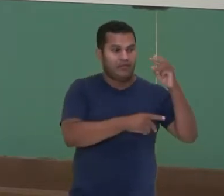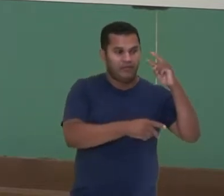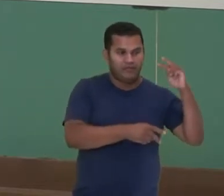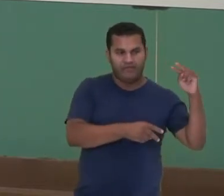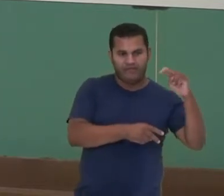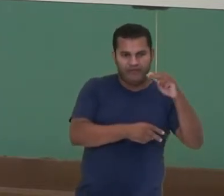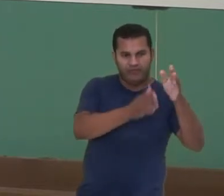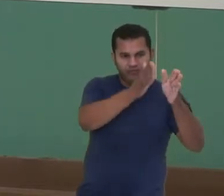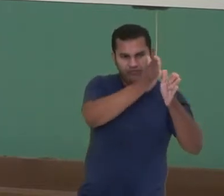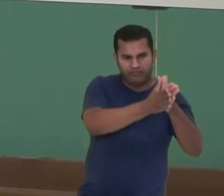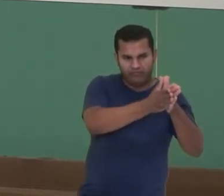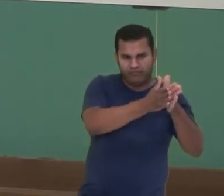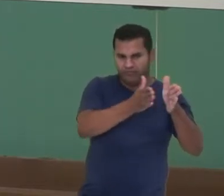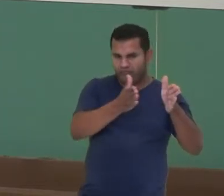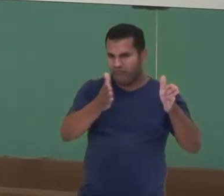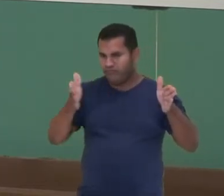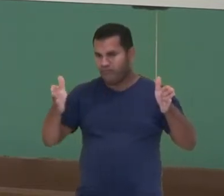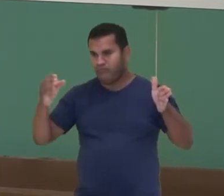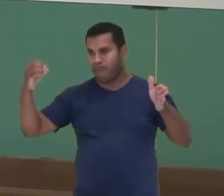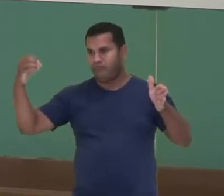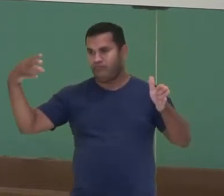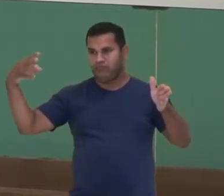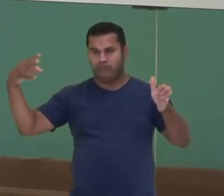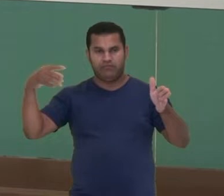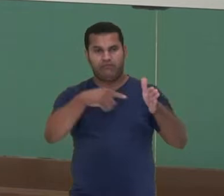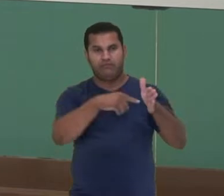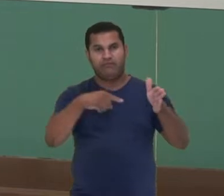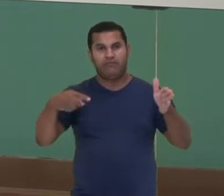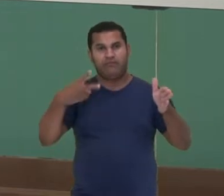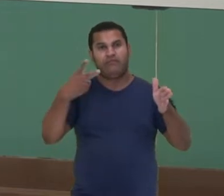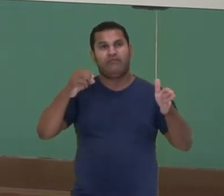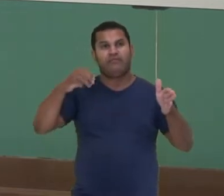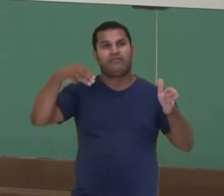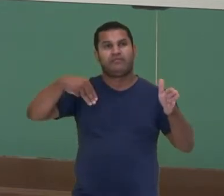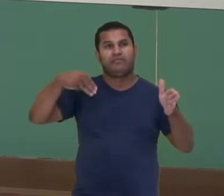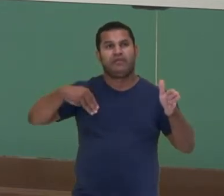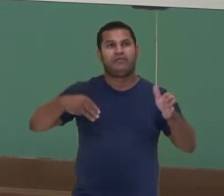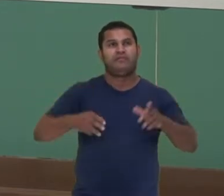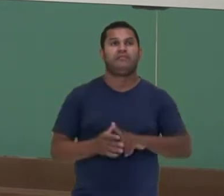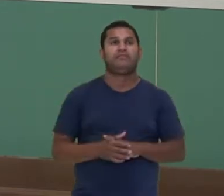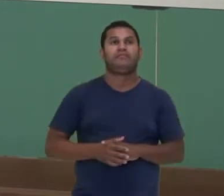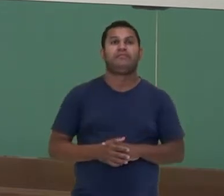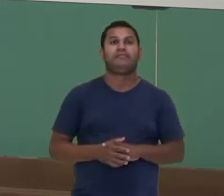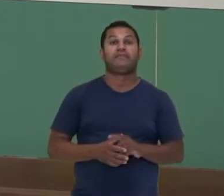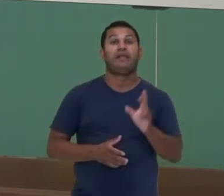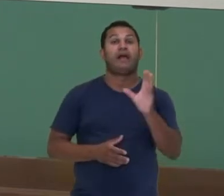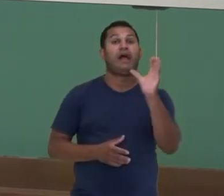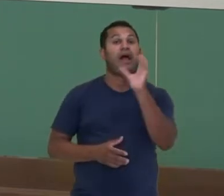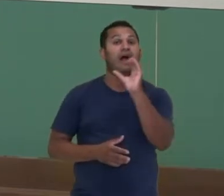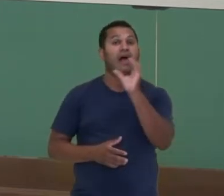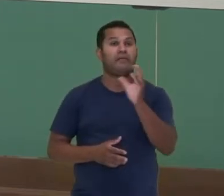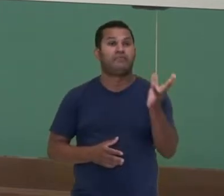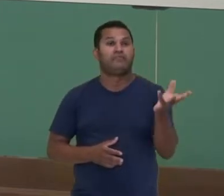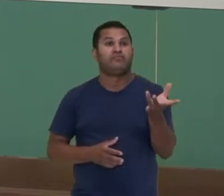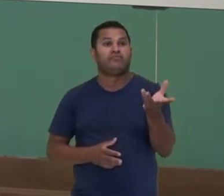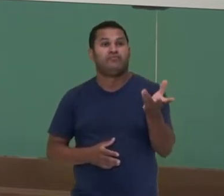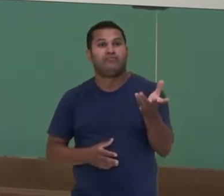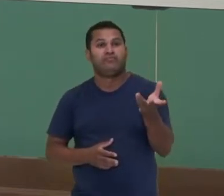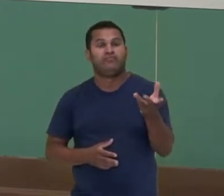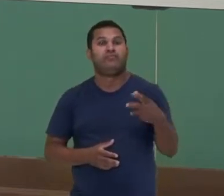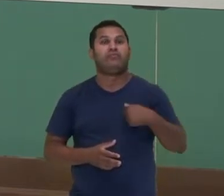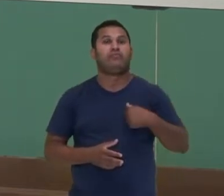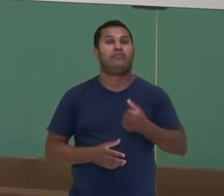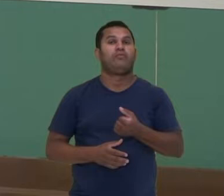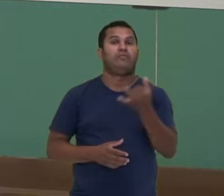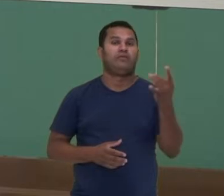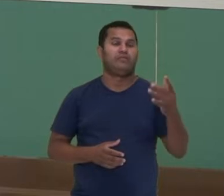36, que é equivalente a 10 metros por segundo, e a aceleração que eu quero determinar, certo? Beleza.